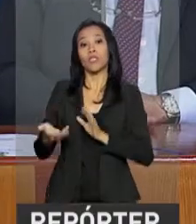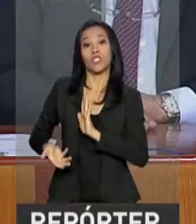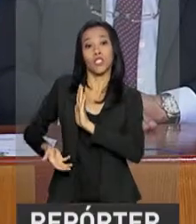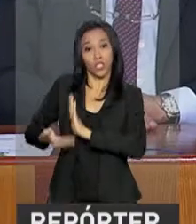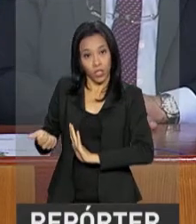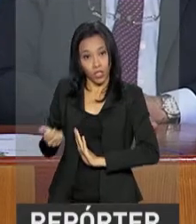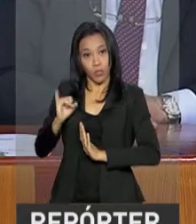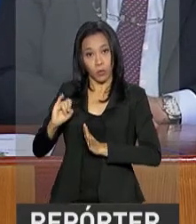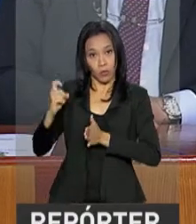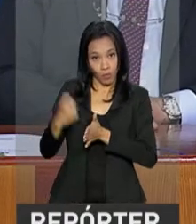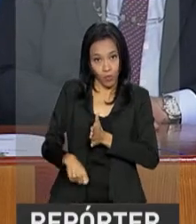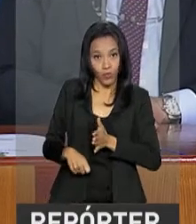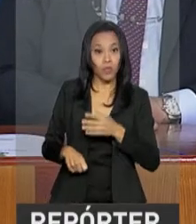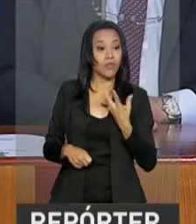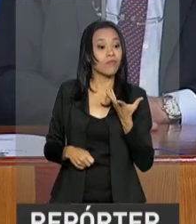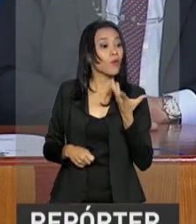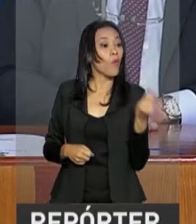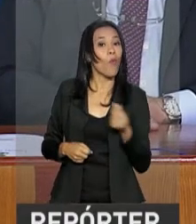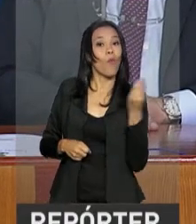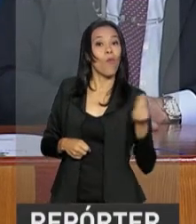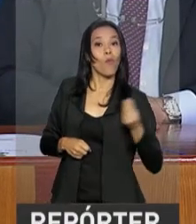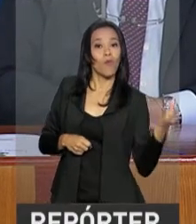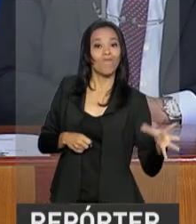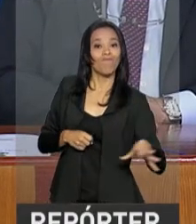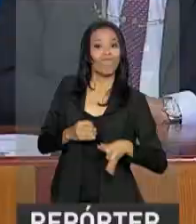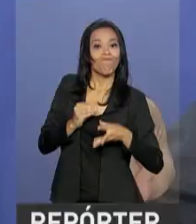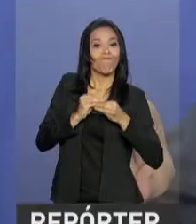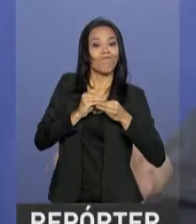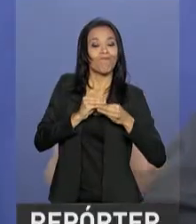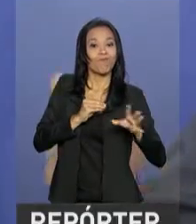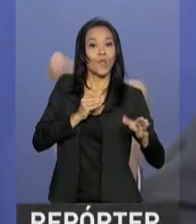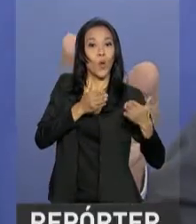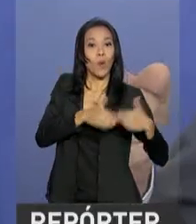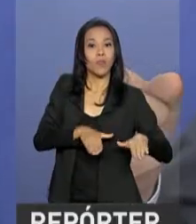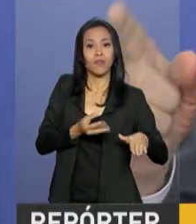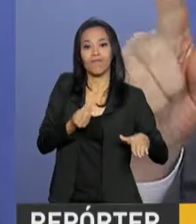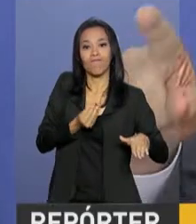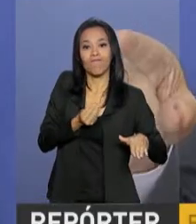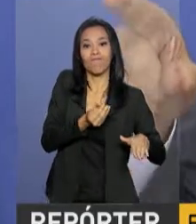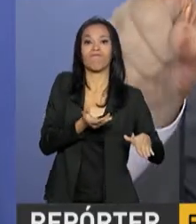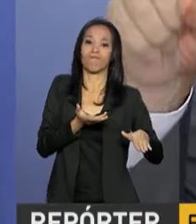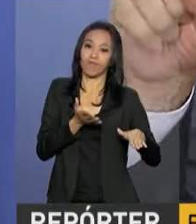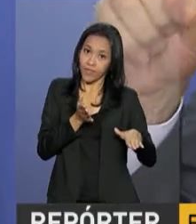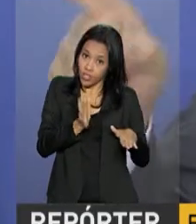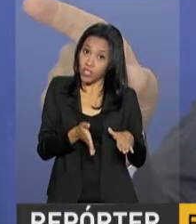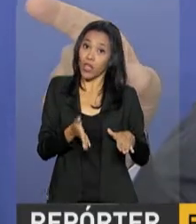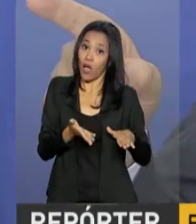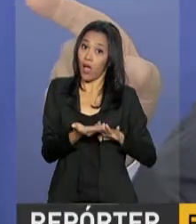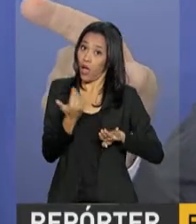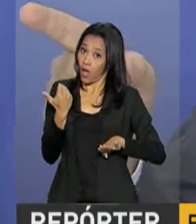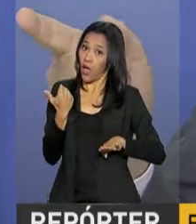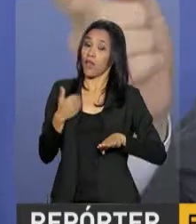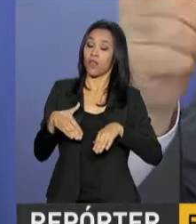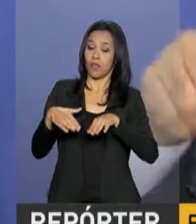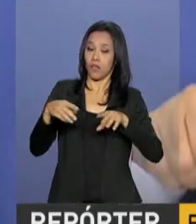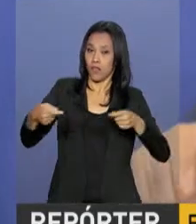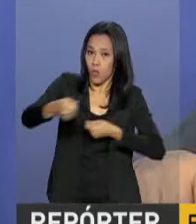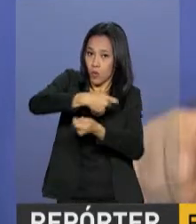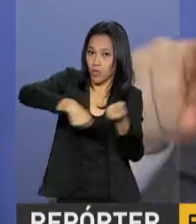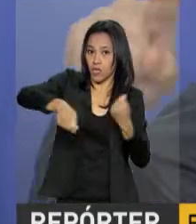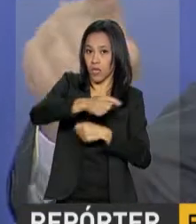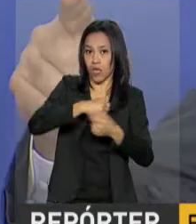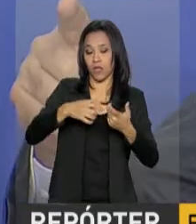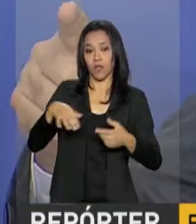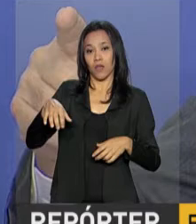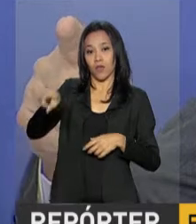temos que indica uma fonte de compensação a fonte de compensação que foi negociada entre o ministro da fazenda eo presidente